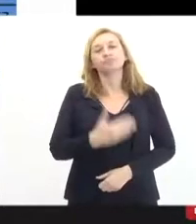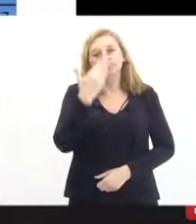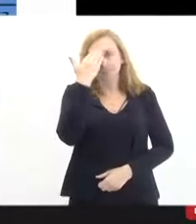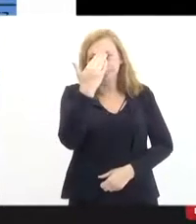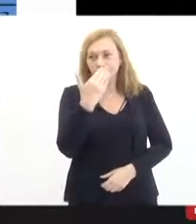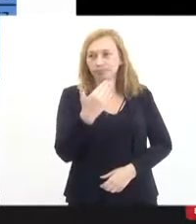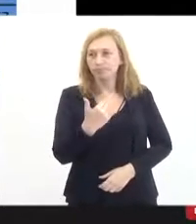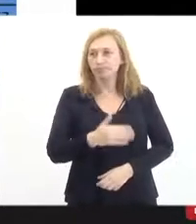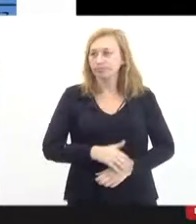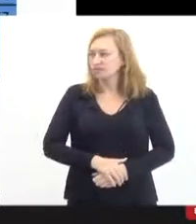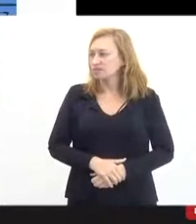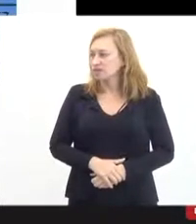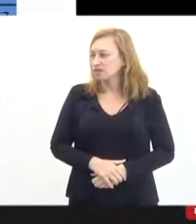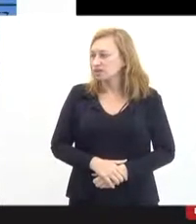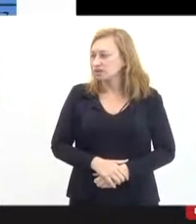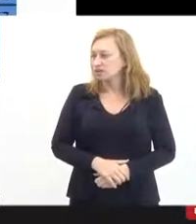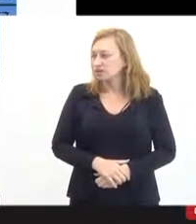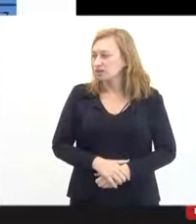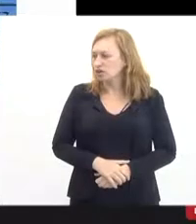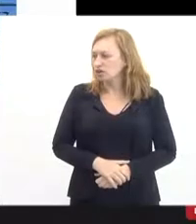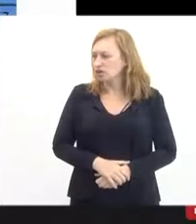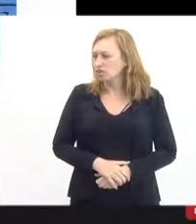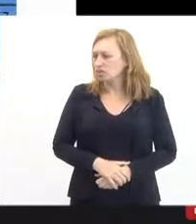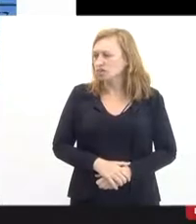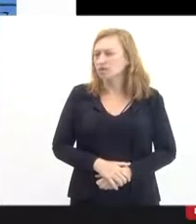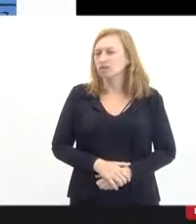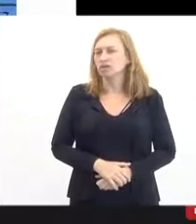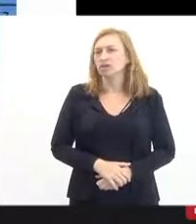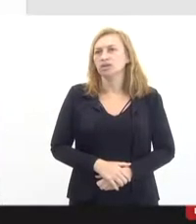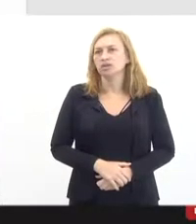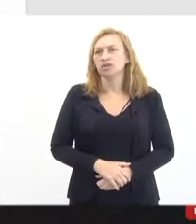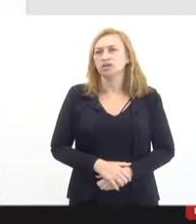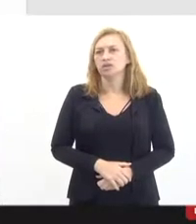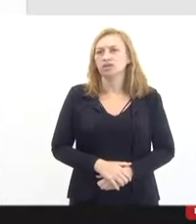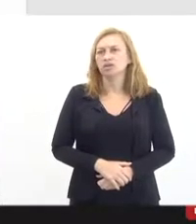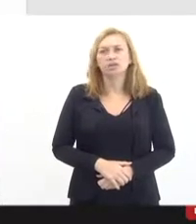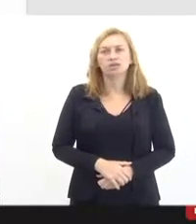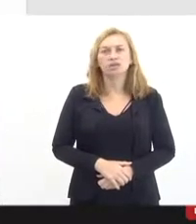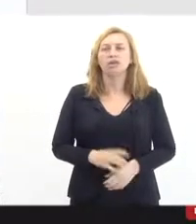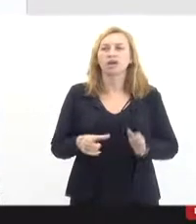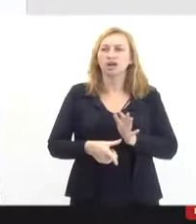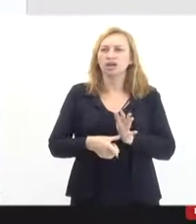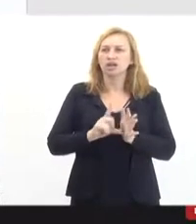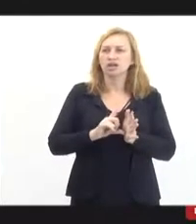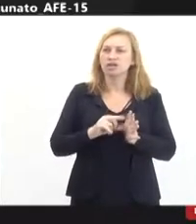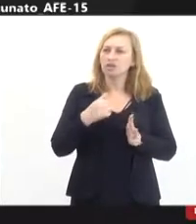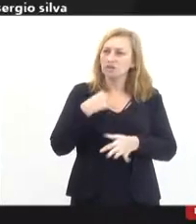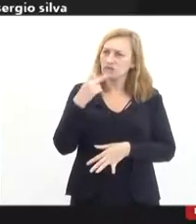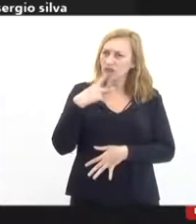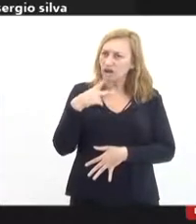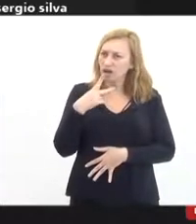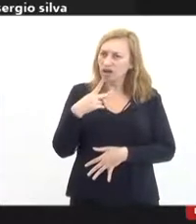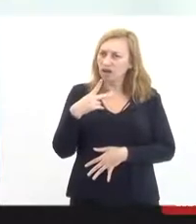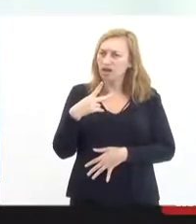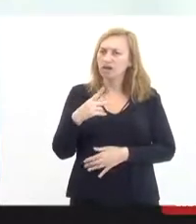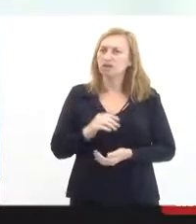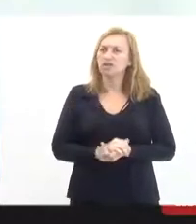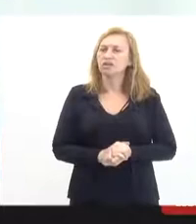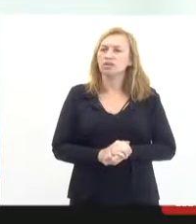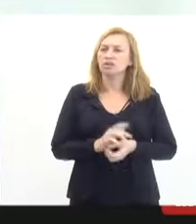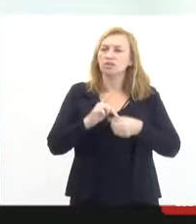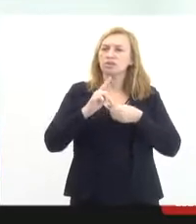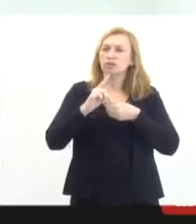Obrigado, doutor André Cirne. Eu, antes de fazer o meu comentário para passar para a procuradora, eu pergunto ao